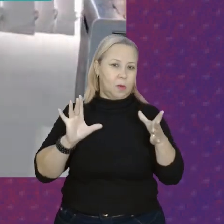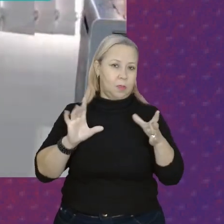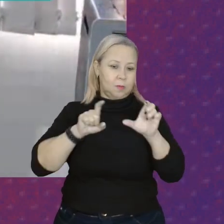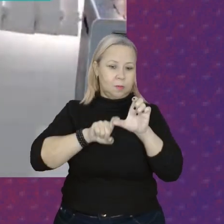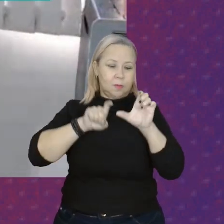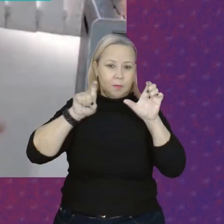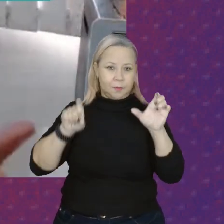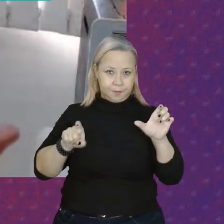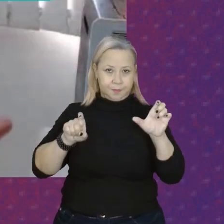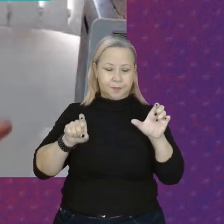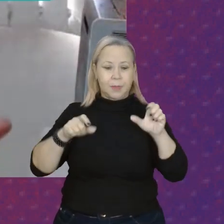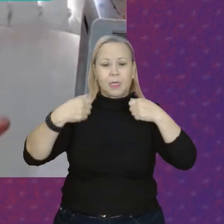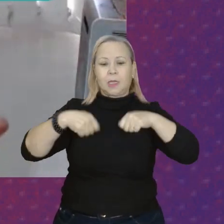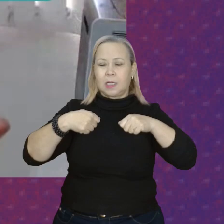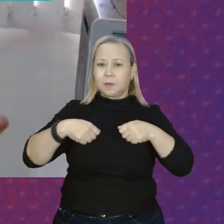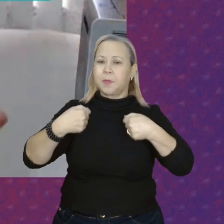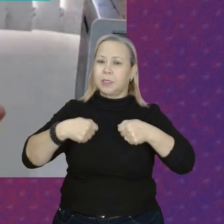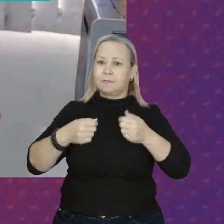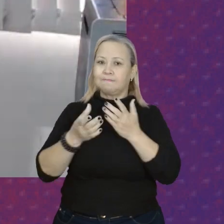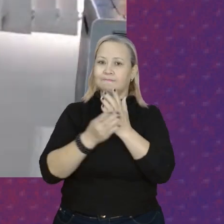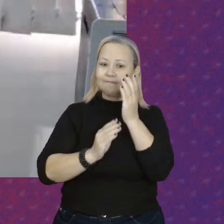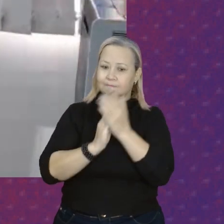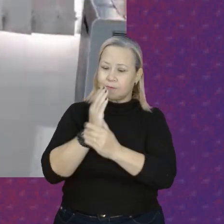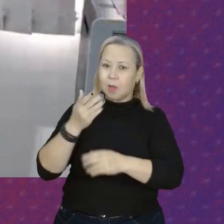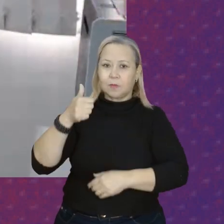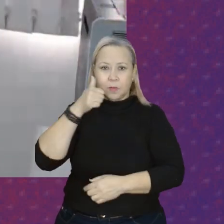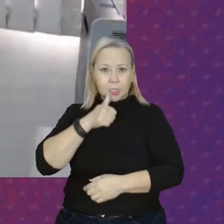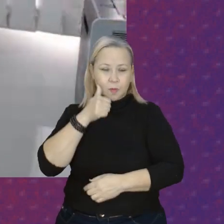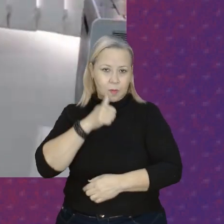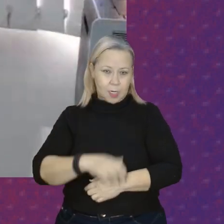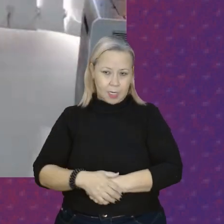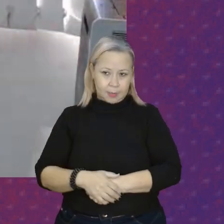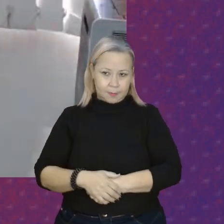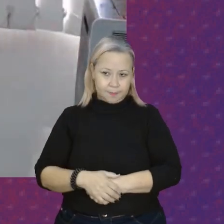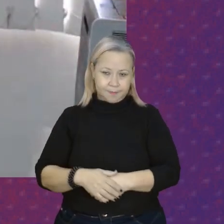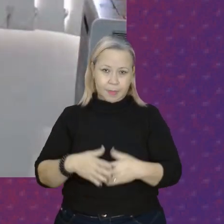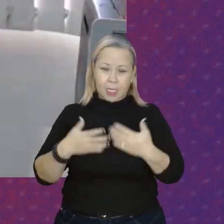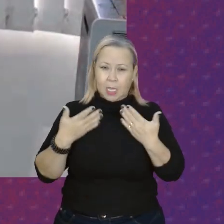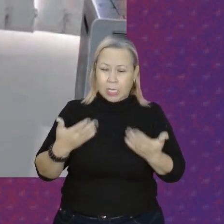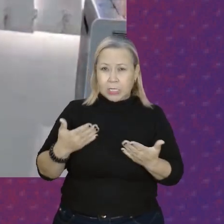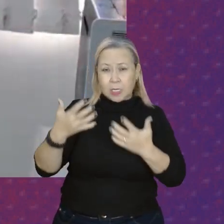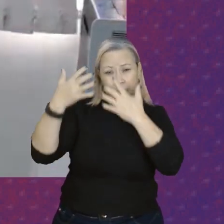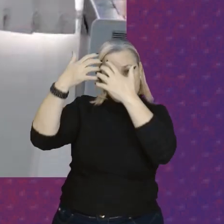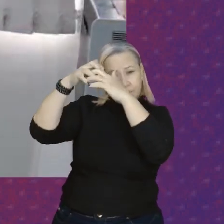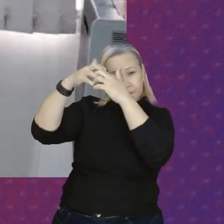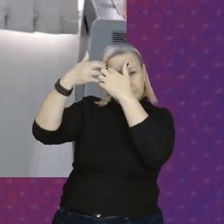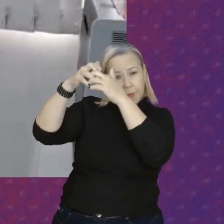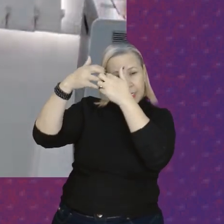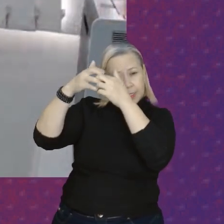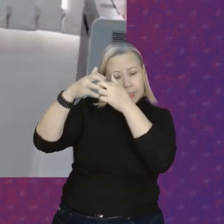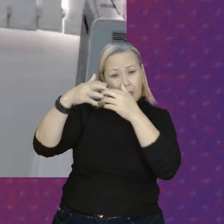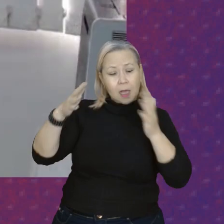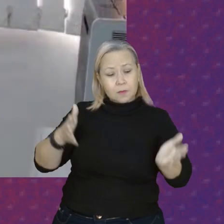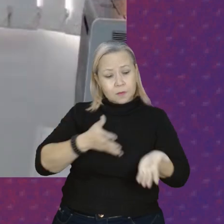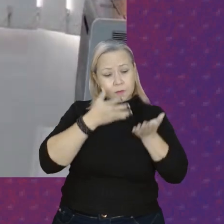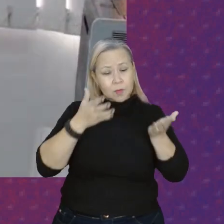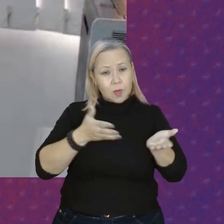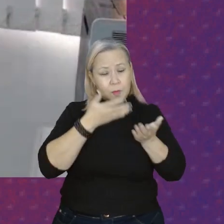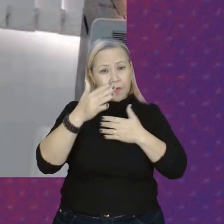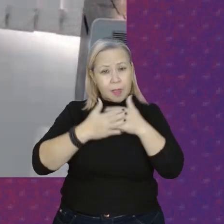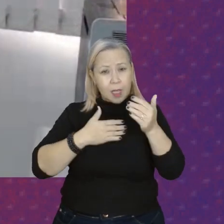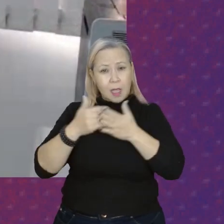passa necessariamente pelas nossas mãos. Então, como pensar e promover